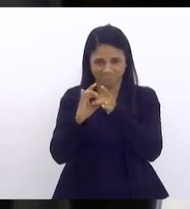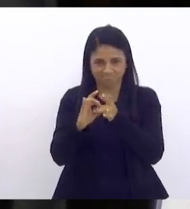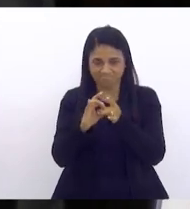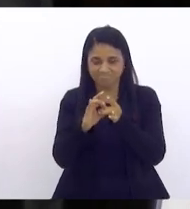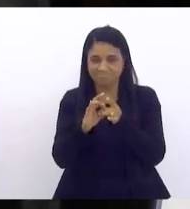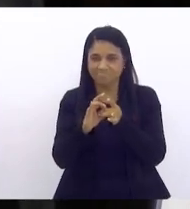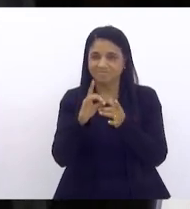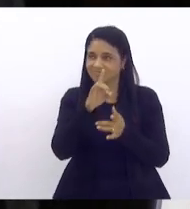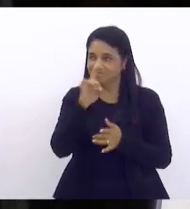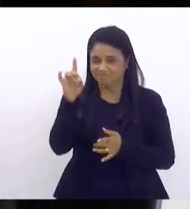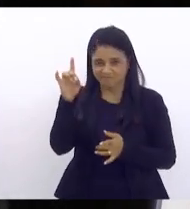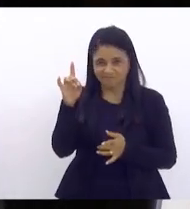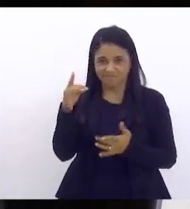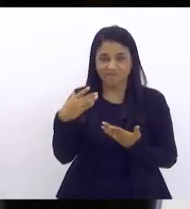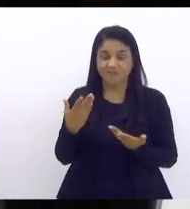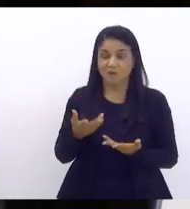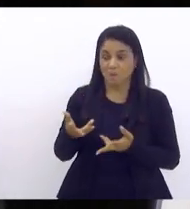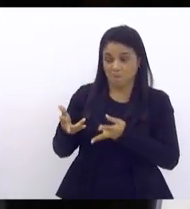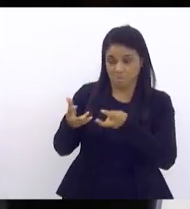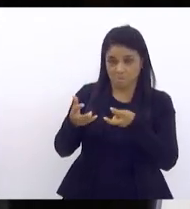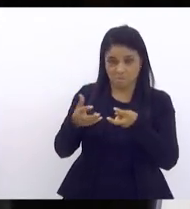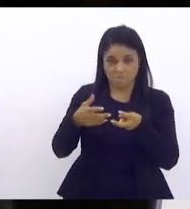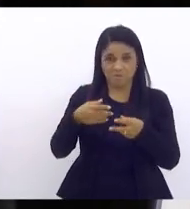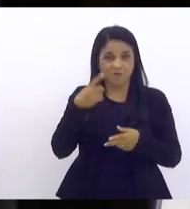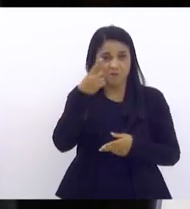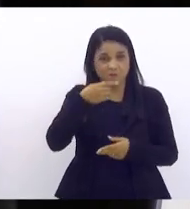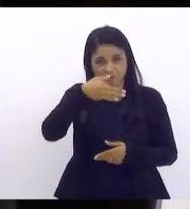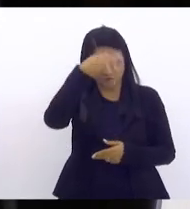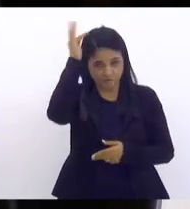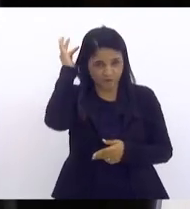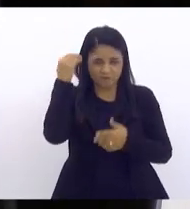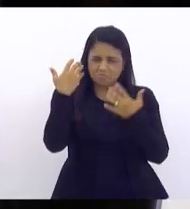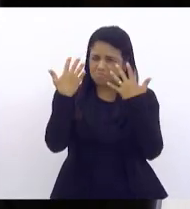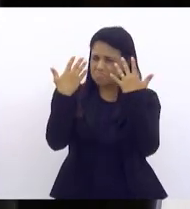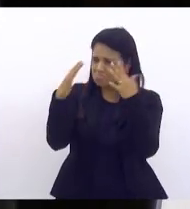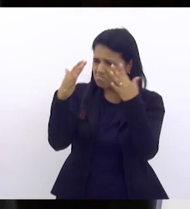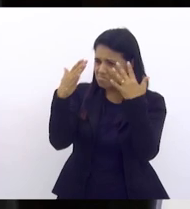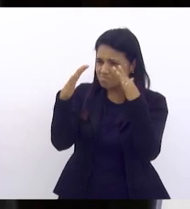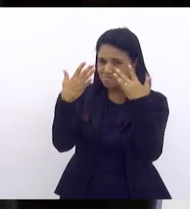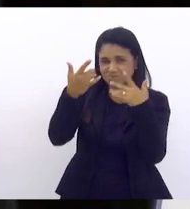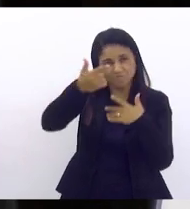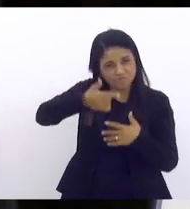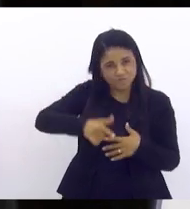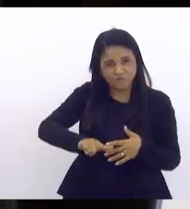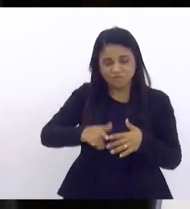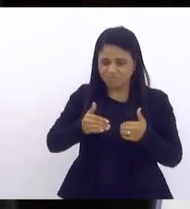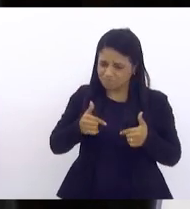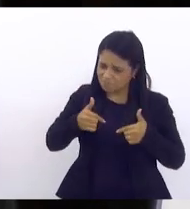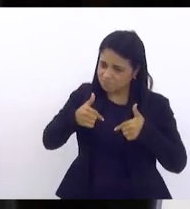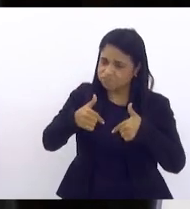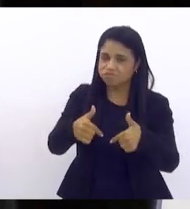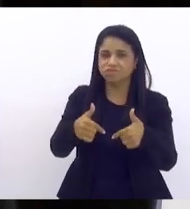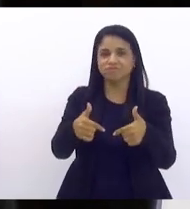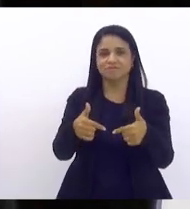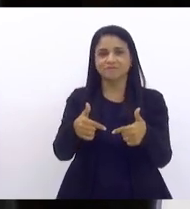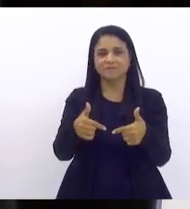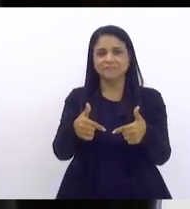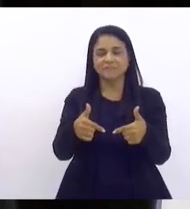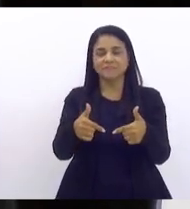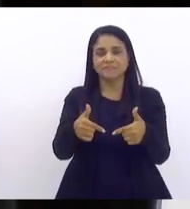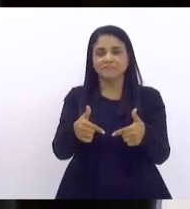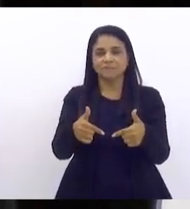vê, deputado Fred, e parabenizo mais uma vez essa sua iniciativa,